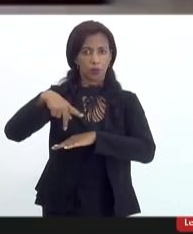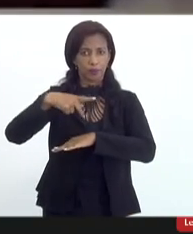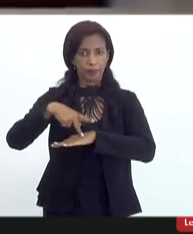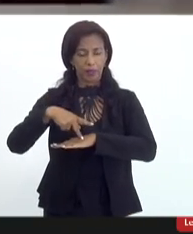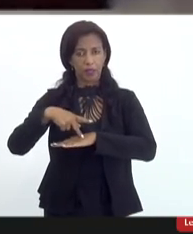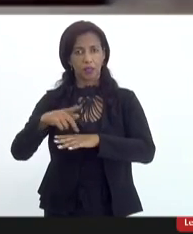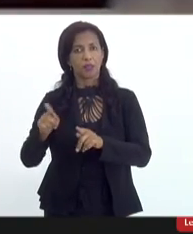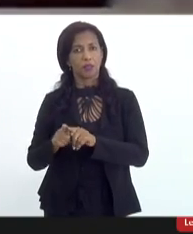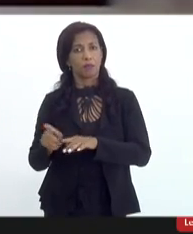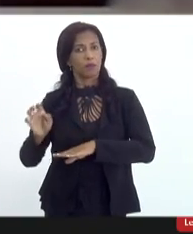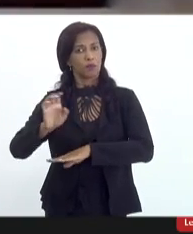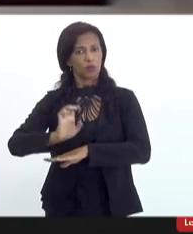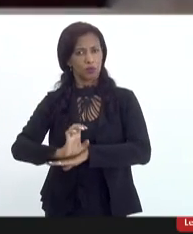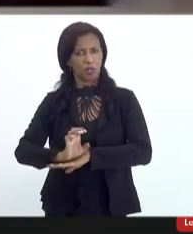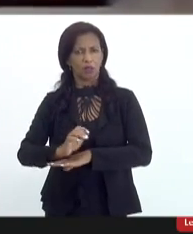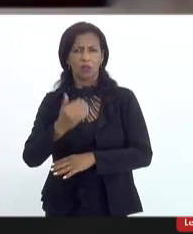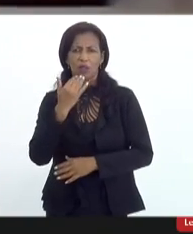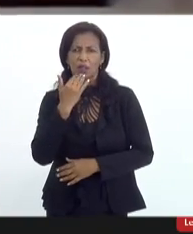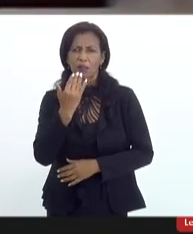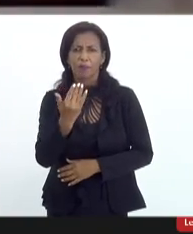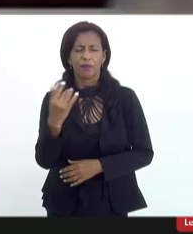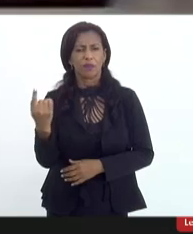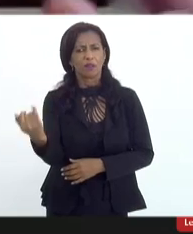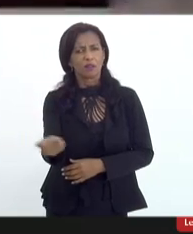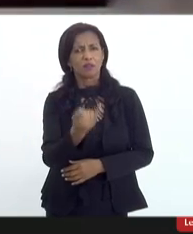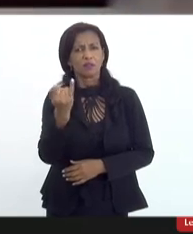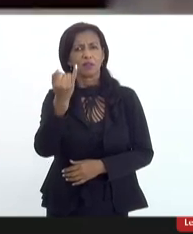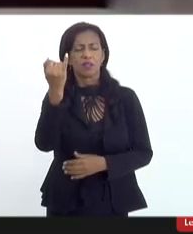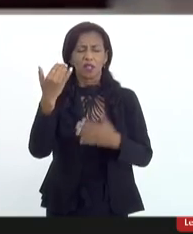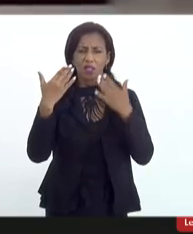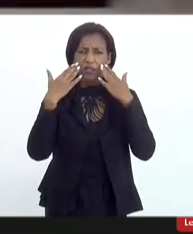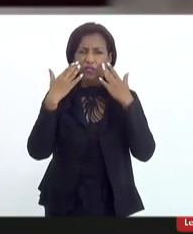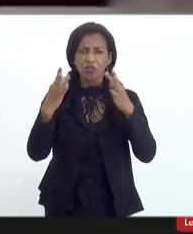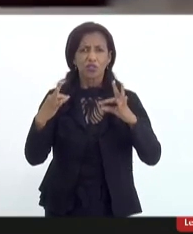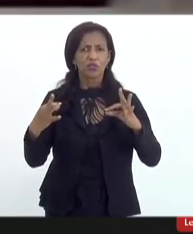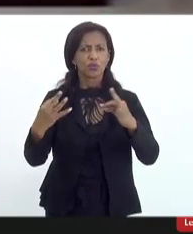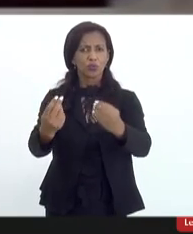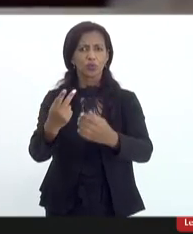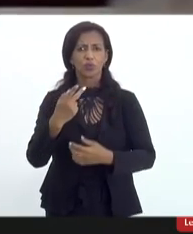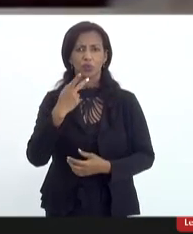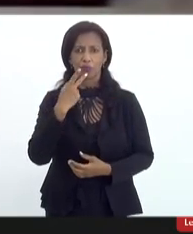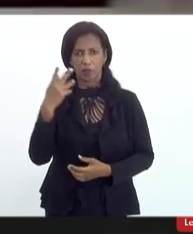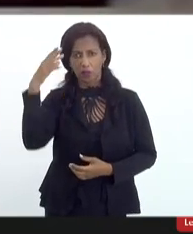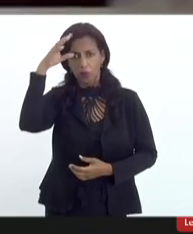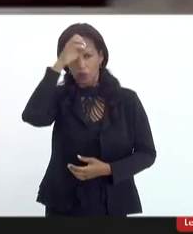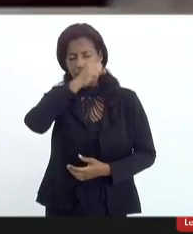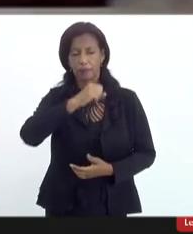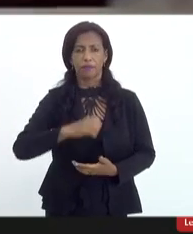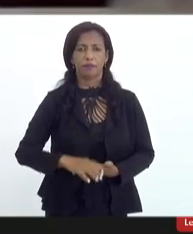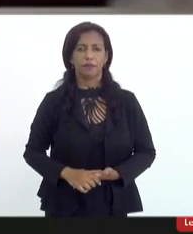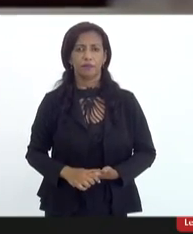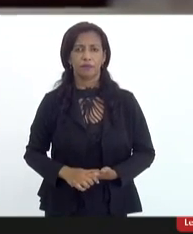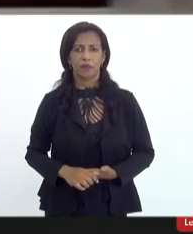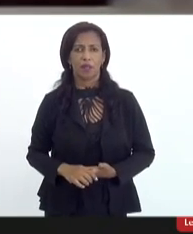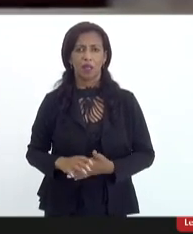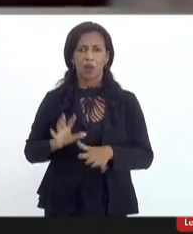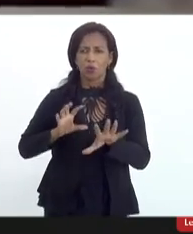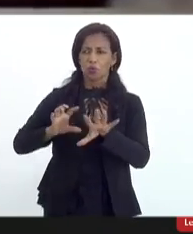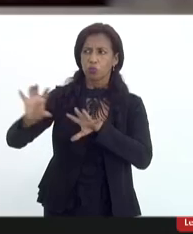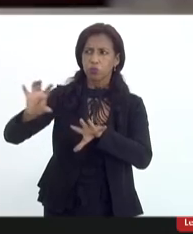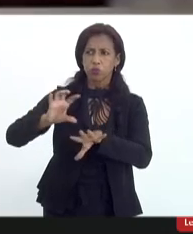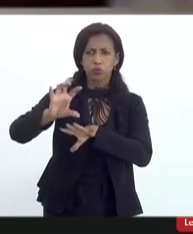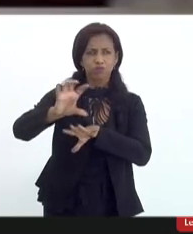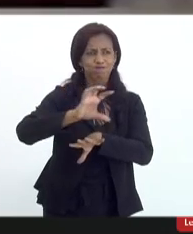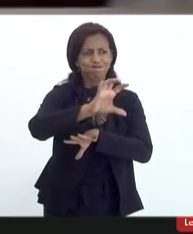nosso Estado. Eu penso que seja muito importante, diante de tudo que foi falado, compreendermos as lacunas,